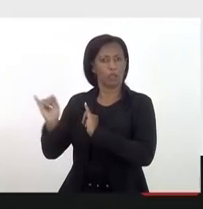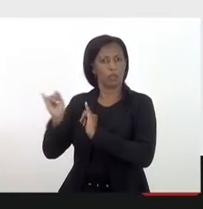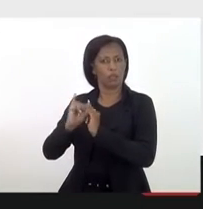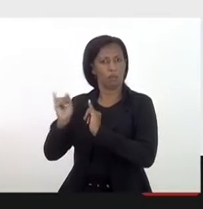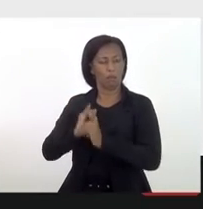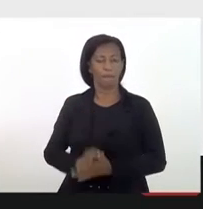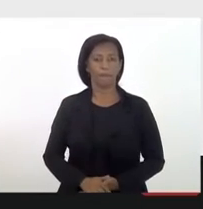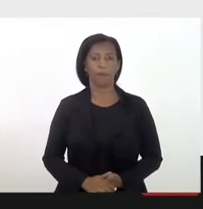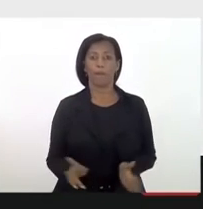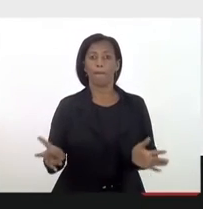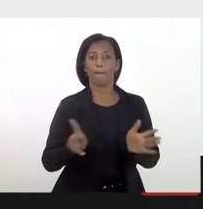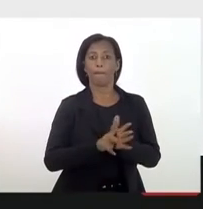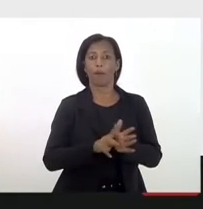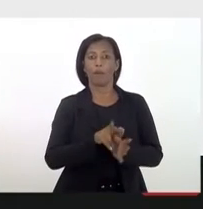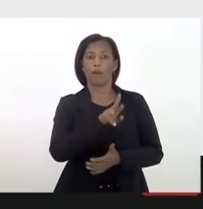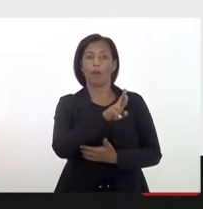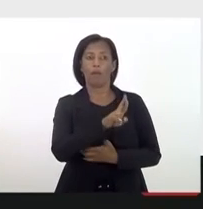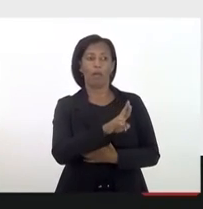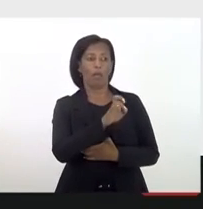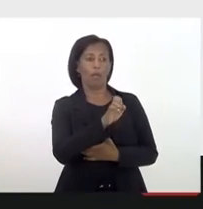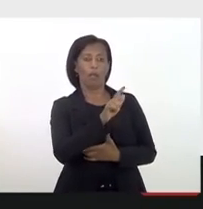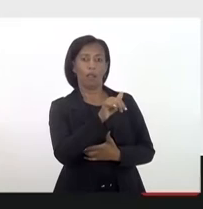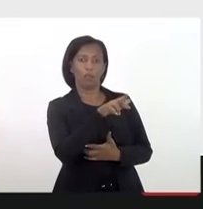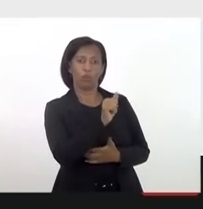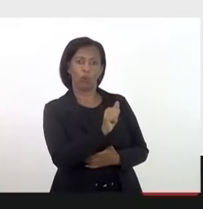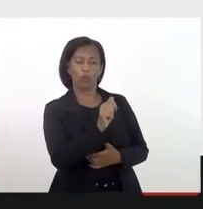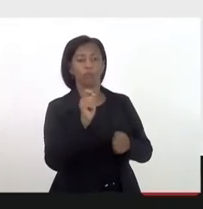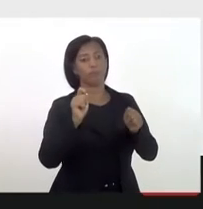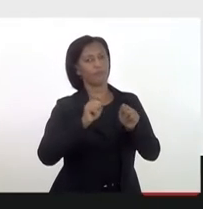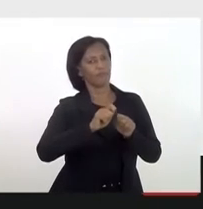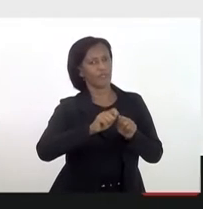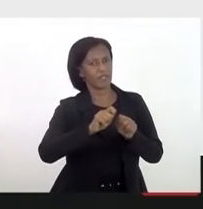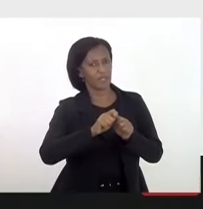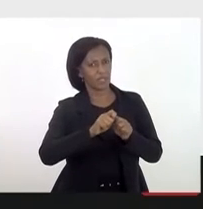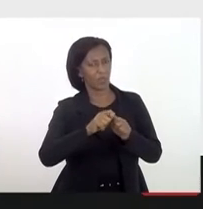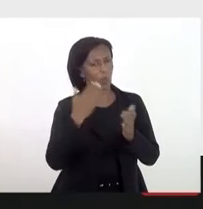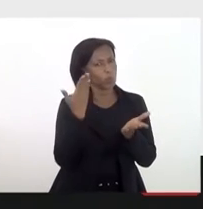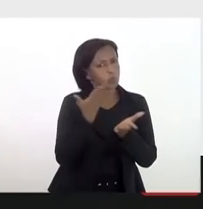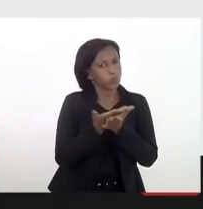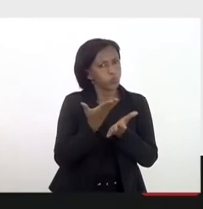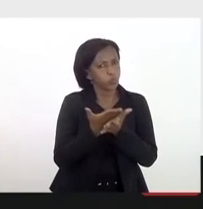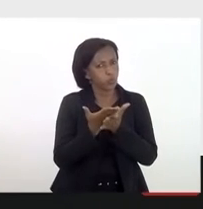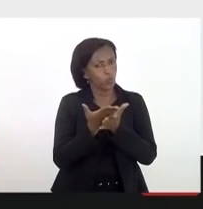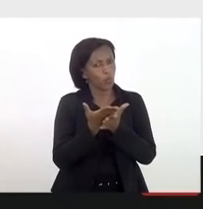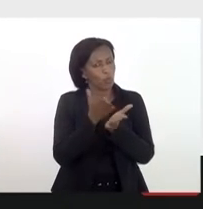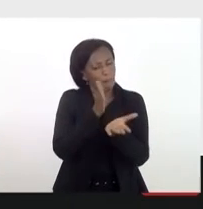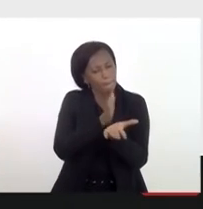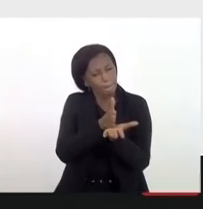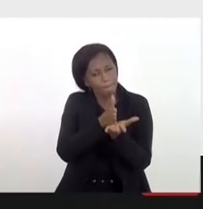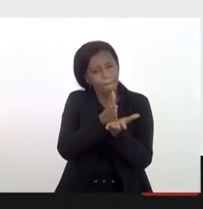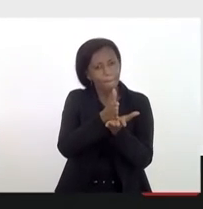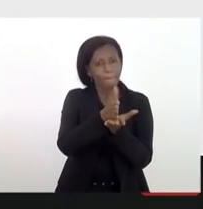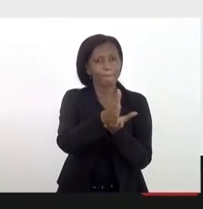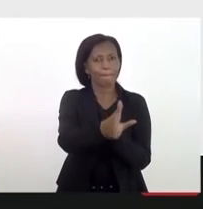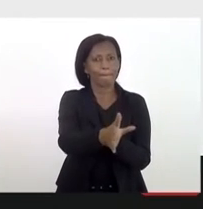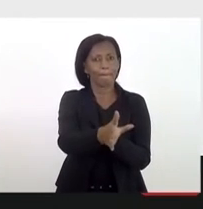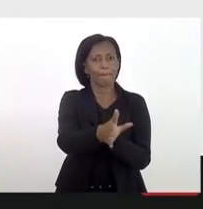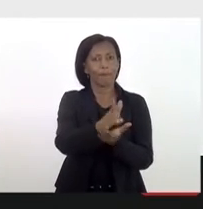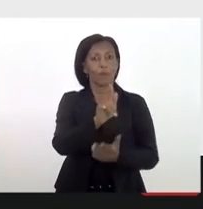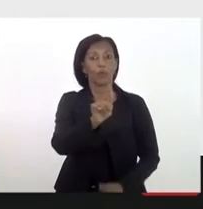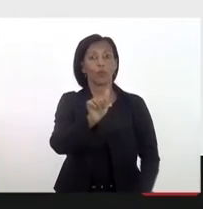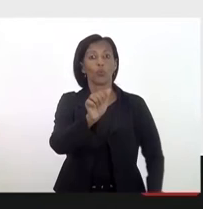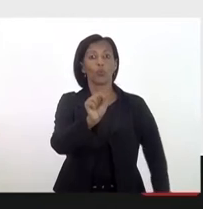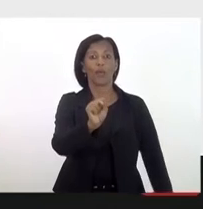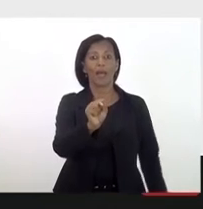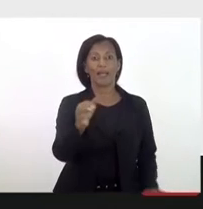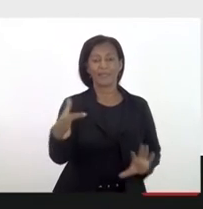próprio relatório do BNDES está fazendo estudo nessa mesma direção. A demanda de gás é